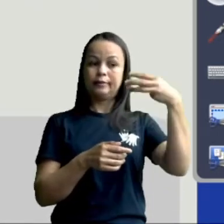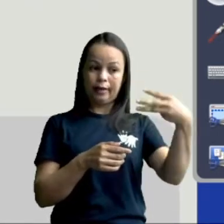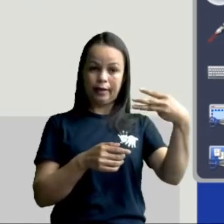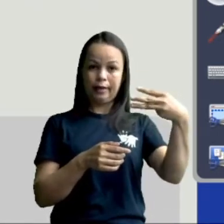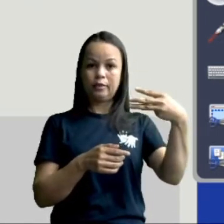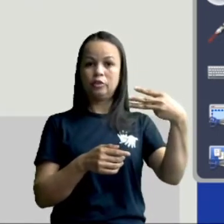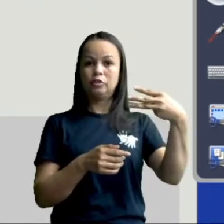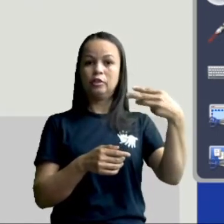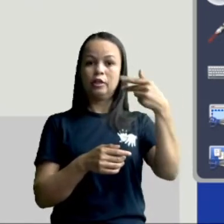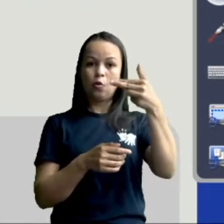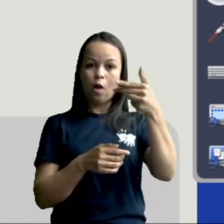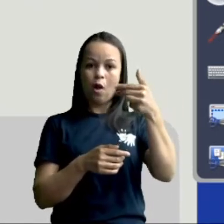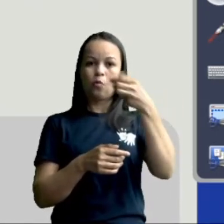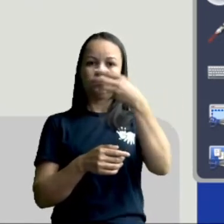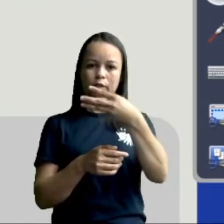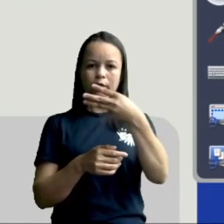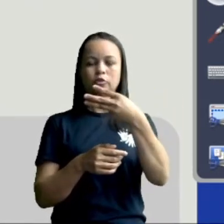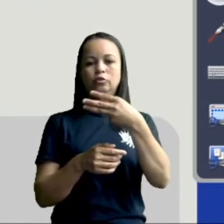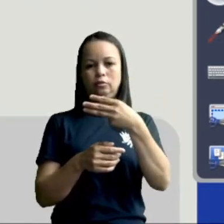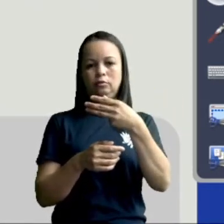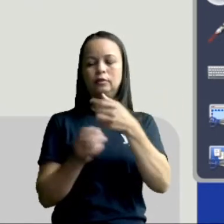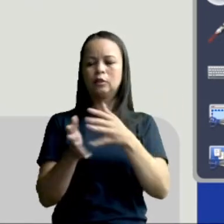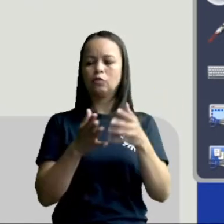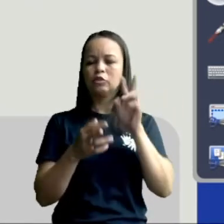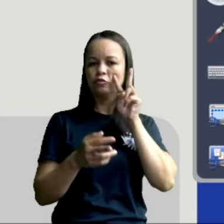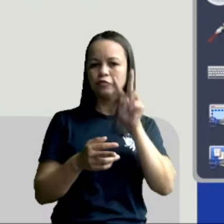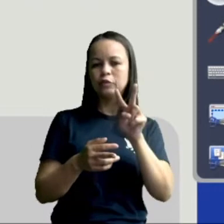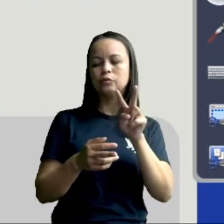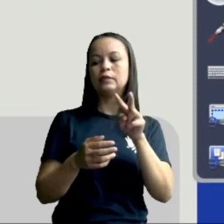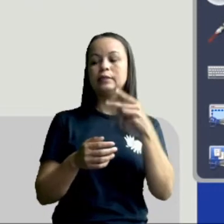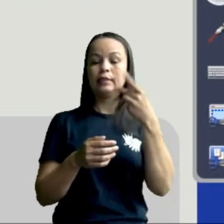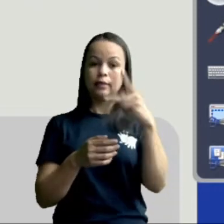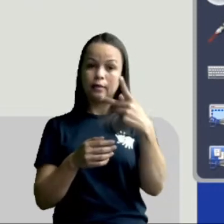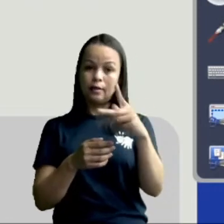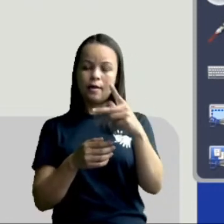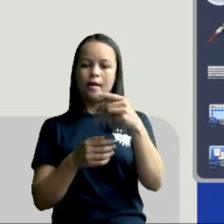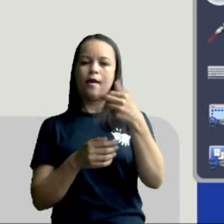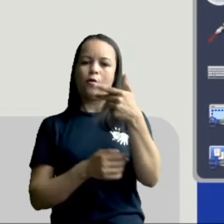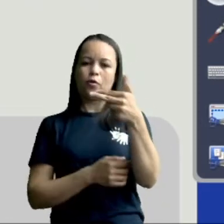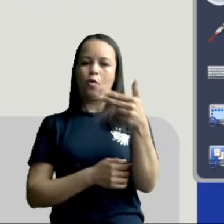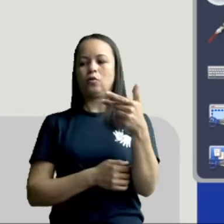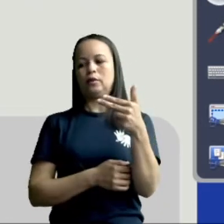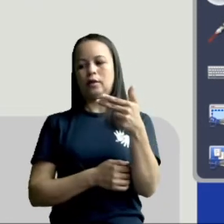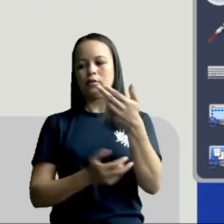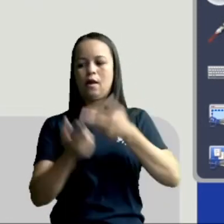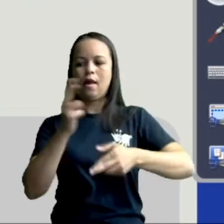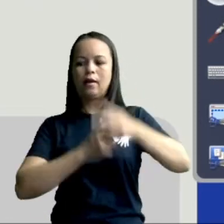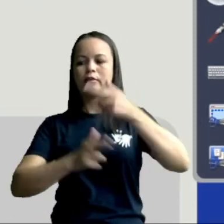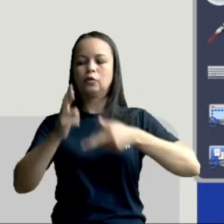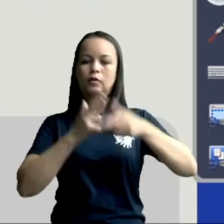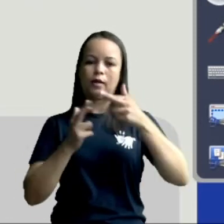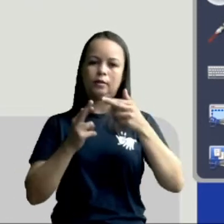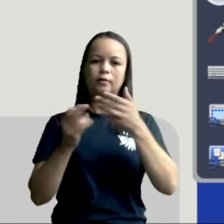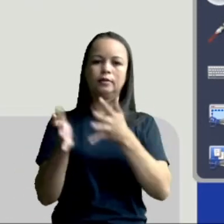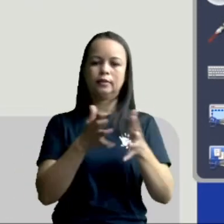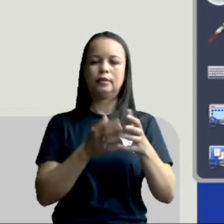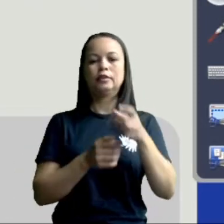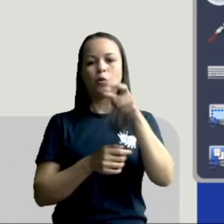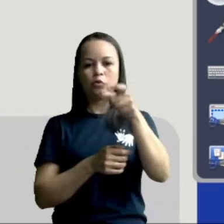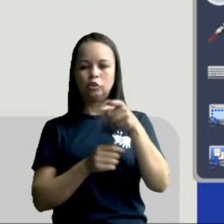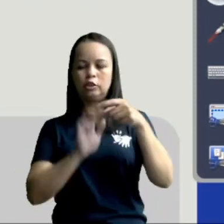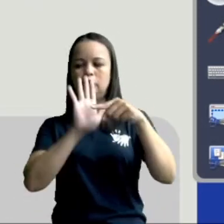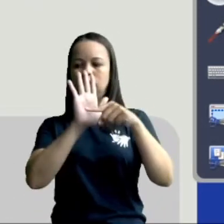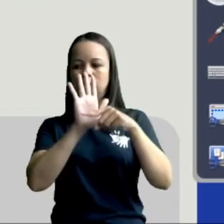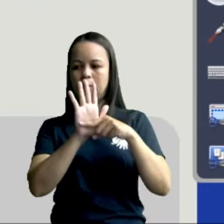de igual no meio. Como a gente viu, né? Isso aqui é uma igualdade. Nós temos duas expressões relacionadas entre si por um símbolo